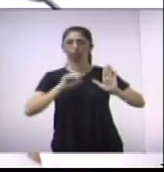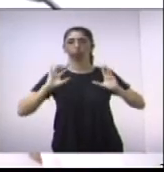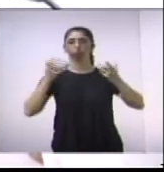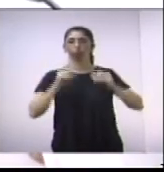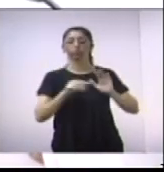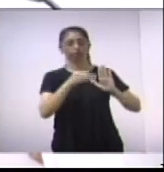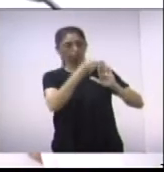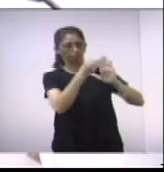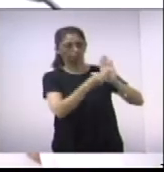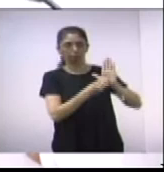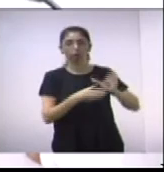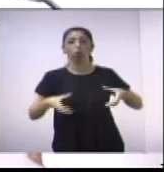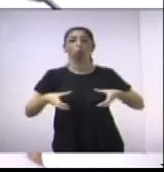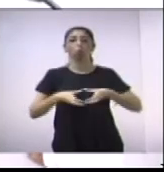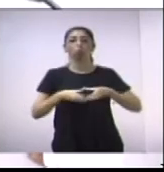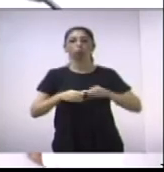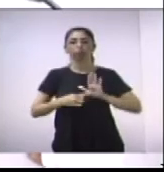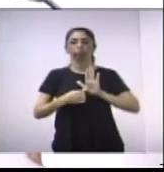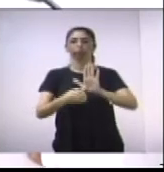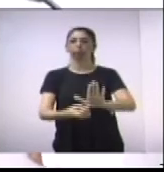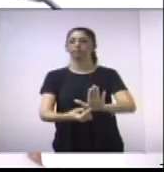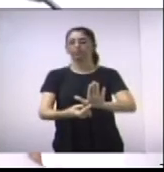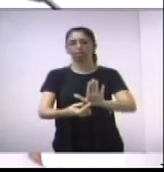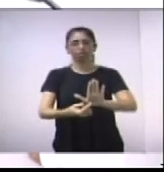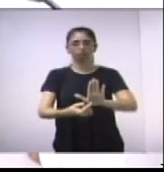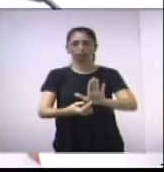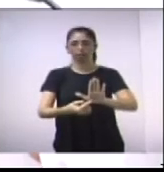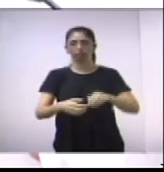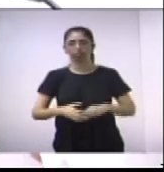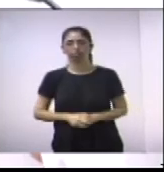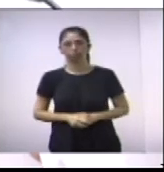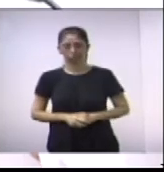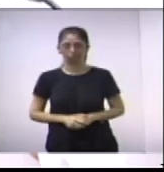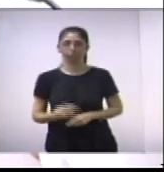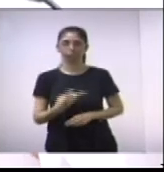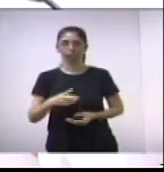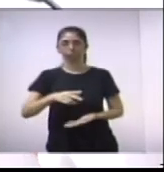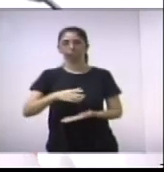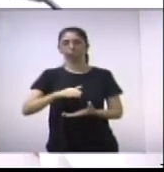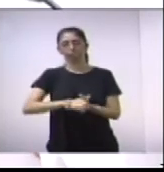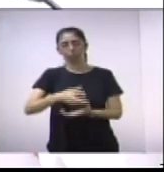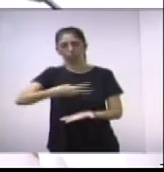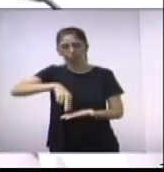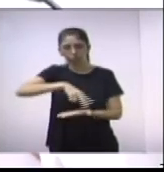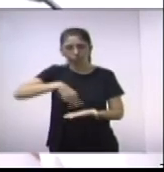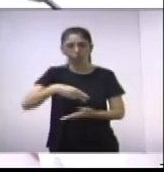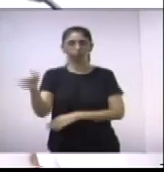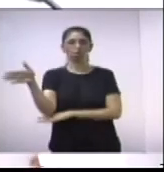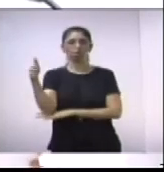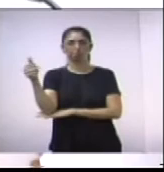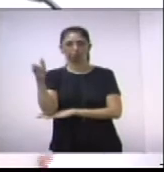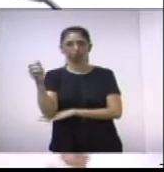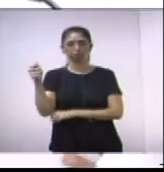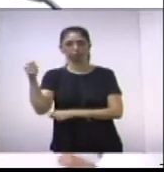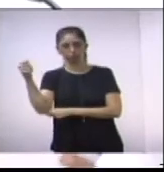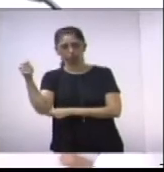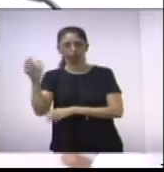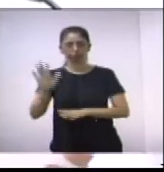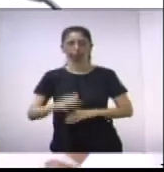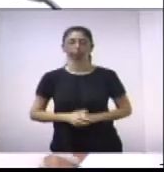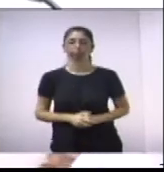composto por alegorias, comissões de frente, ala de baianas, mestre sala e porta-bandeiras, bandeira, ritmistas, etc.